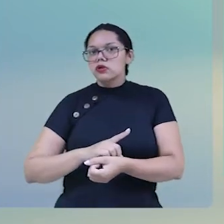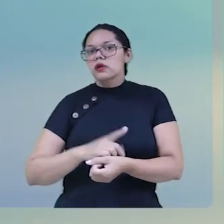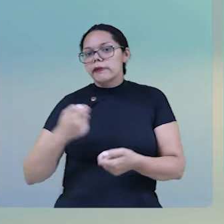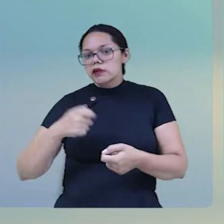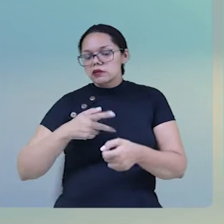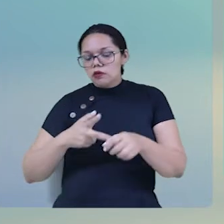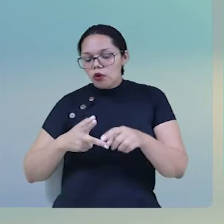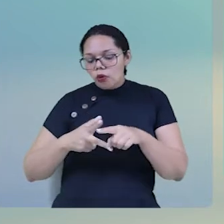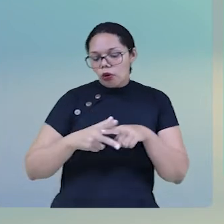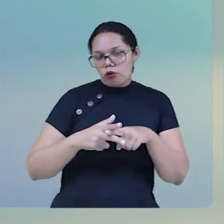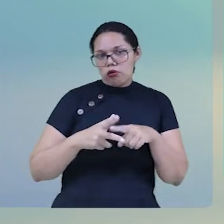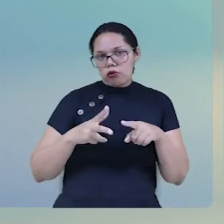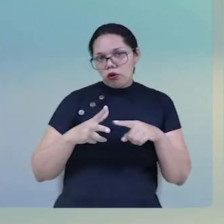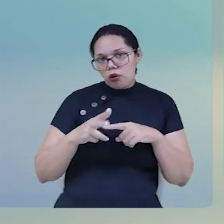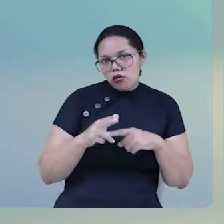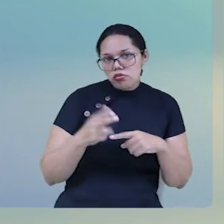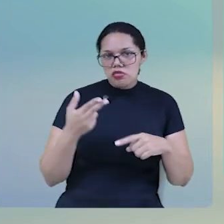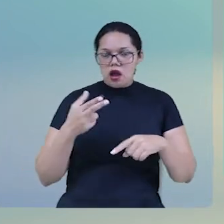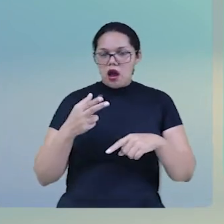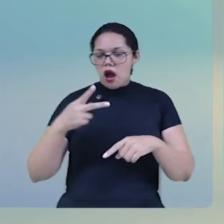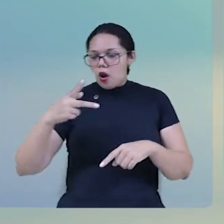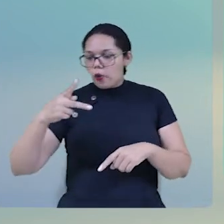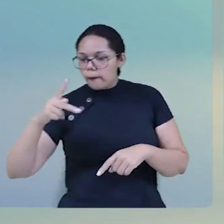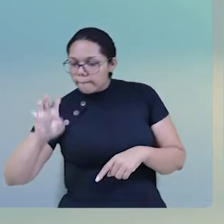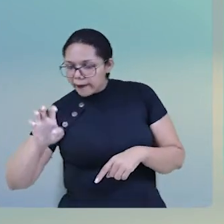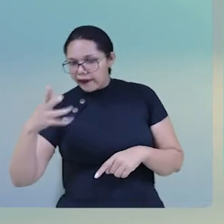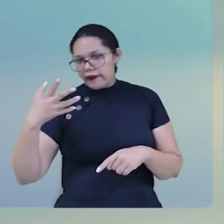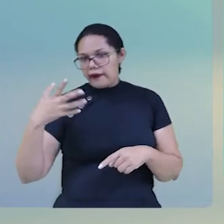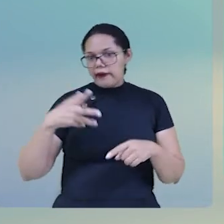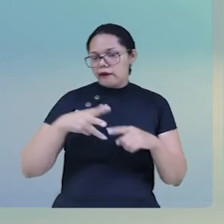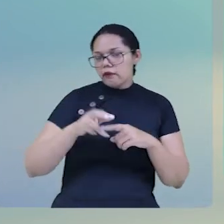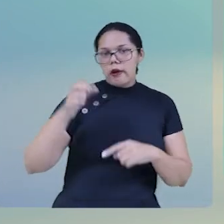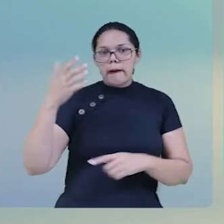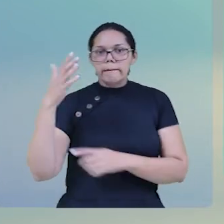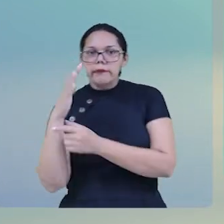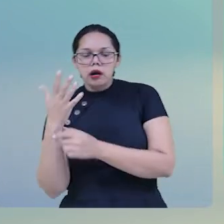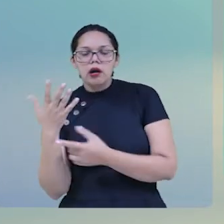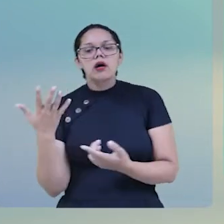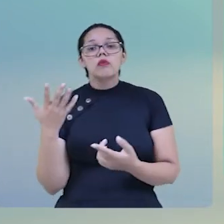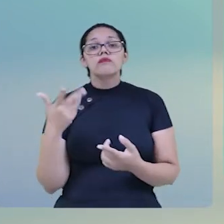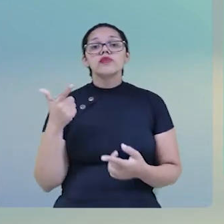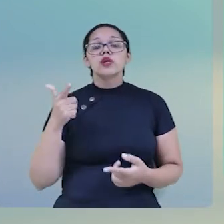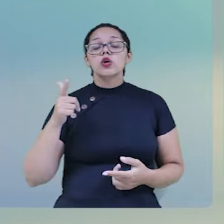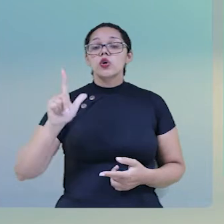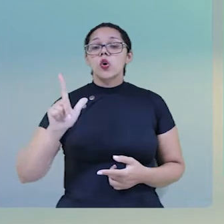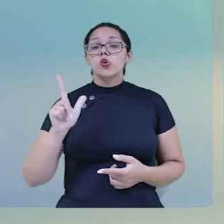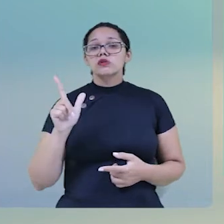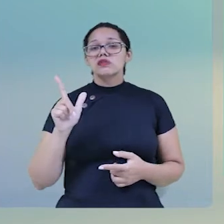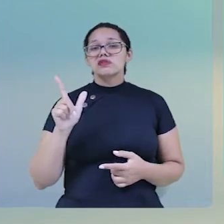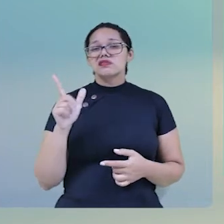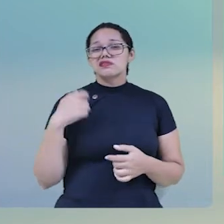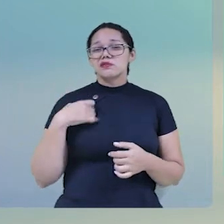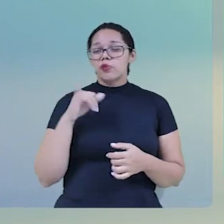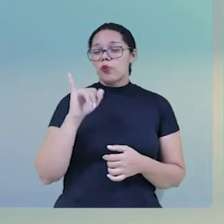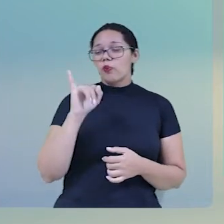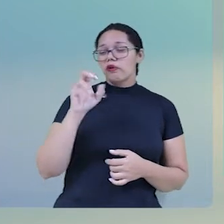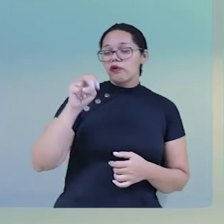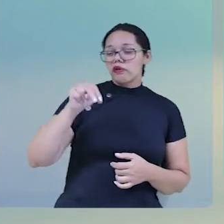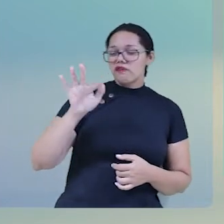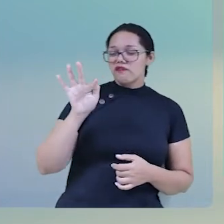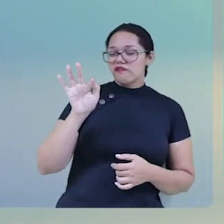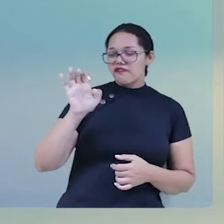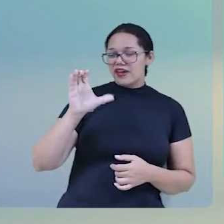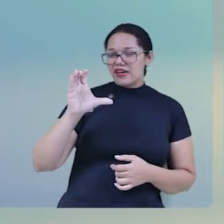dá devido a diabetes. Tá? E infecções. O excesso de açúcar no